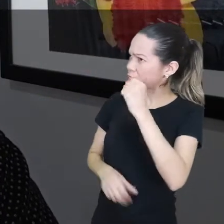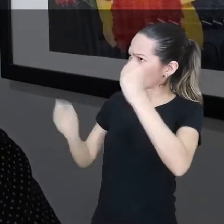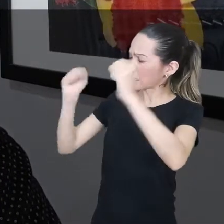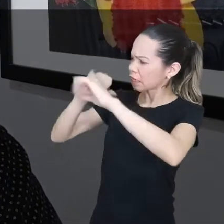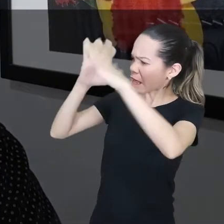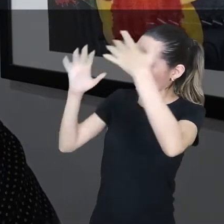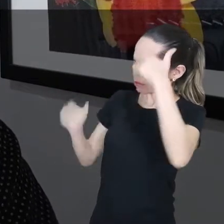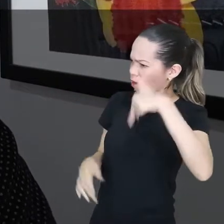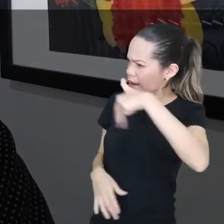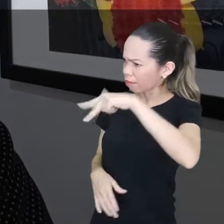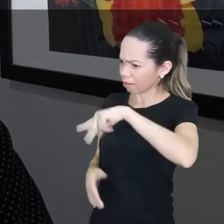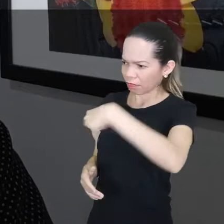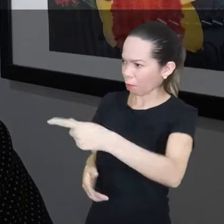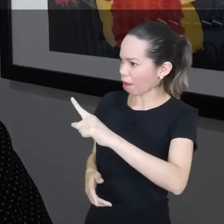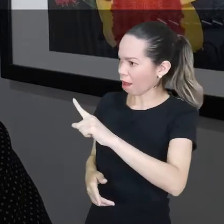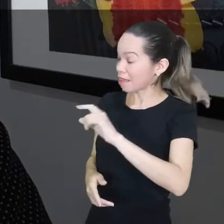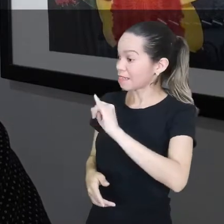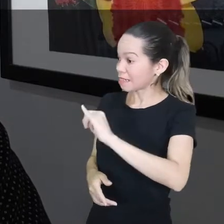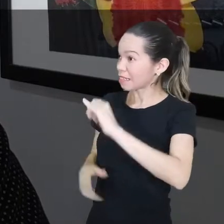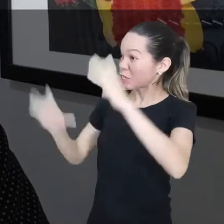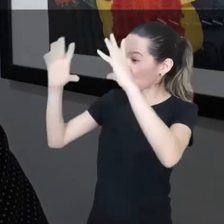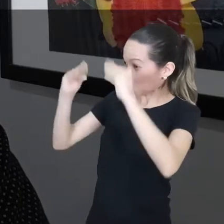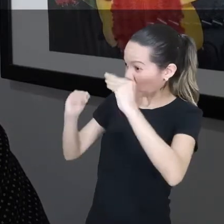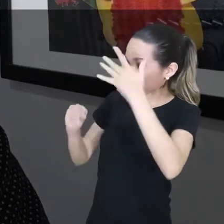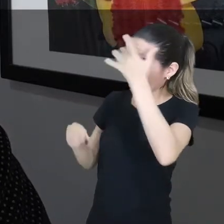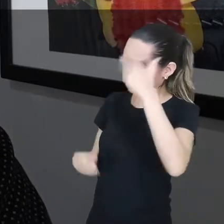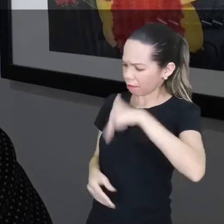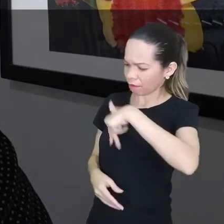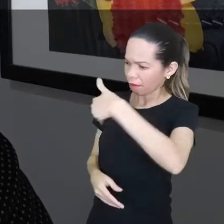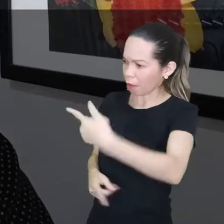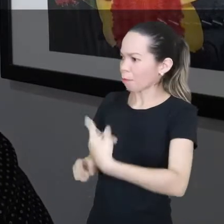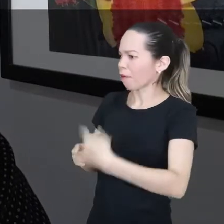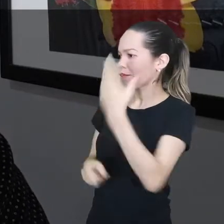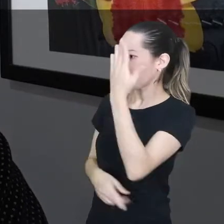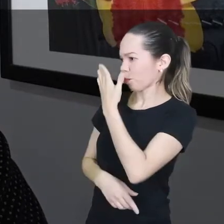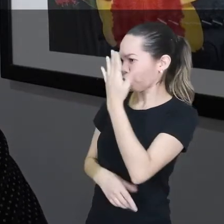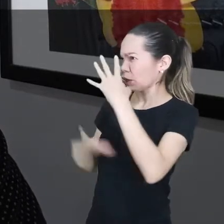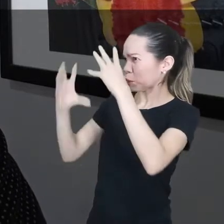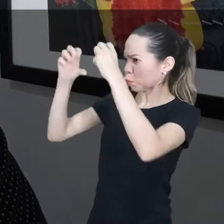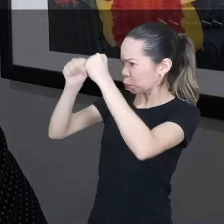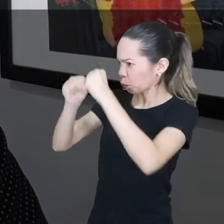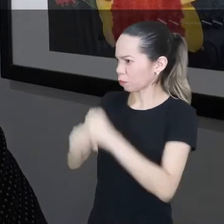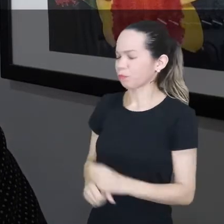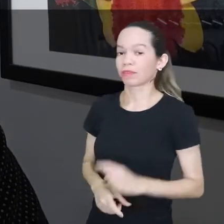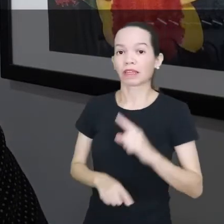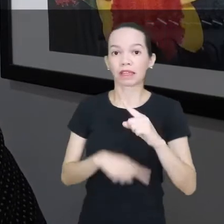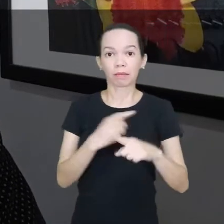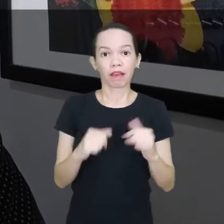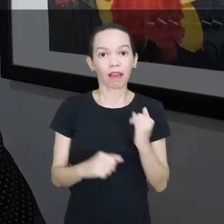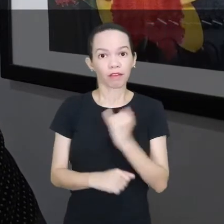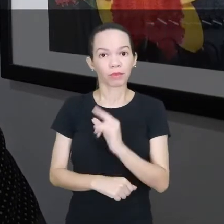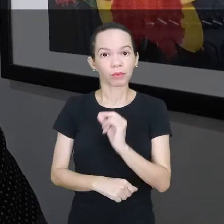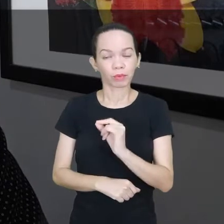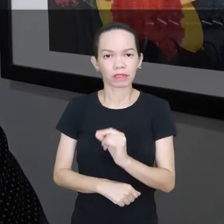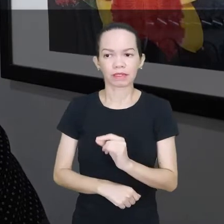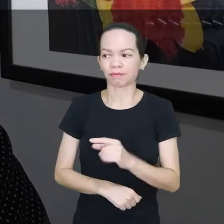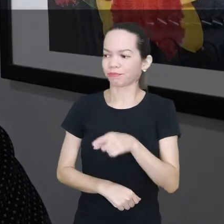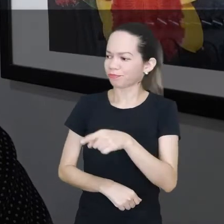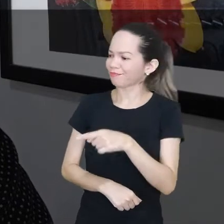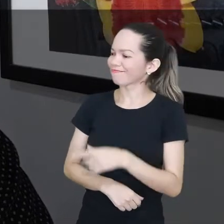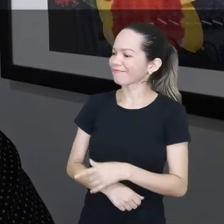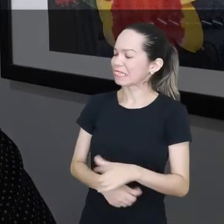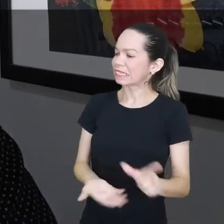de noite tropeça, pois nele não há luz. Depois de dizer isso, prosseguiu dizendo-lhes: nosso amigo